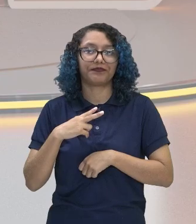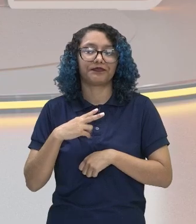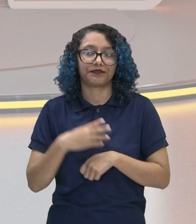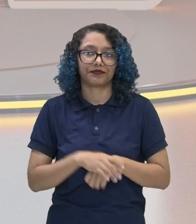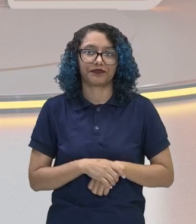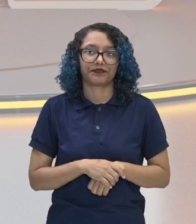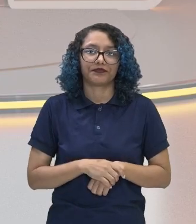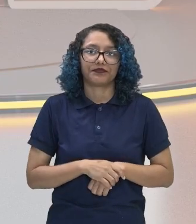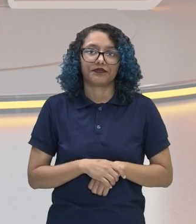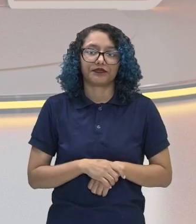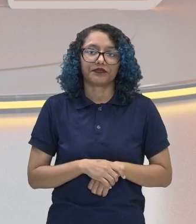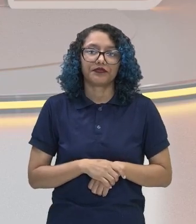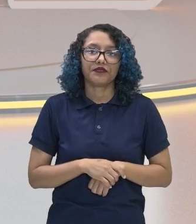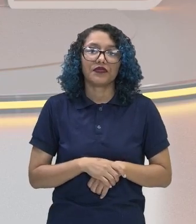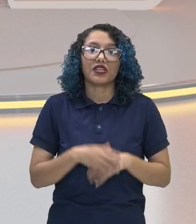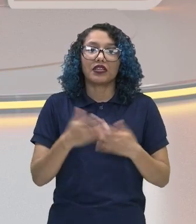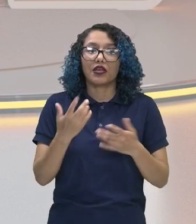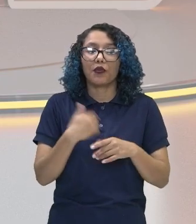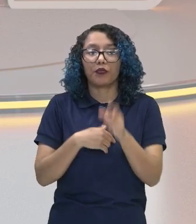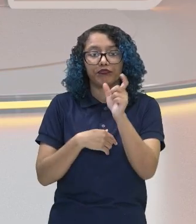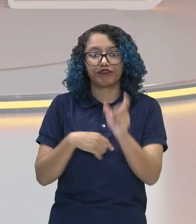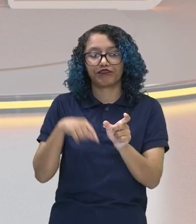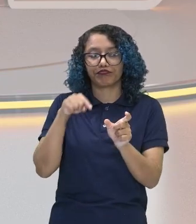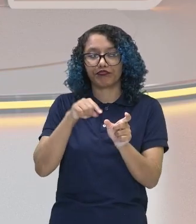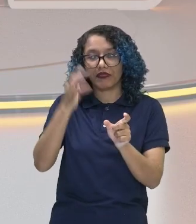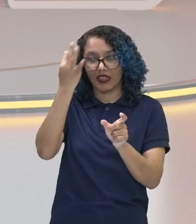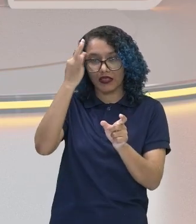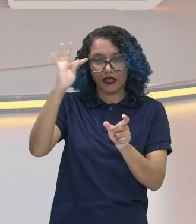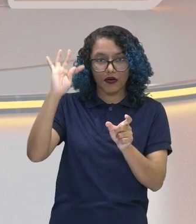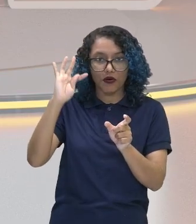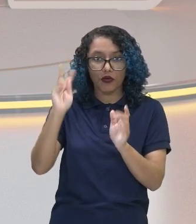como teórico aí dessa